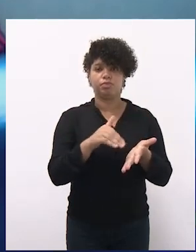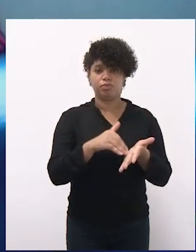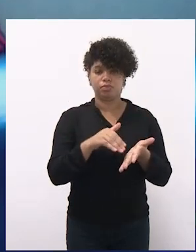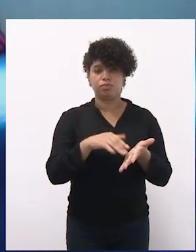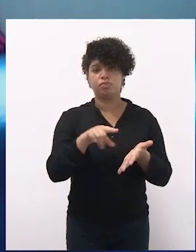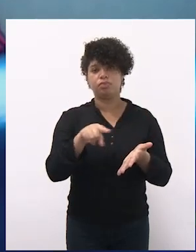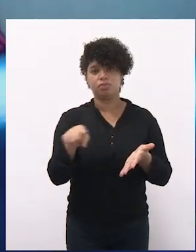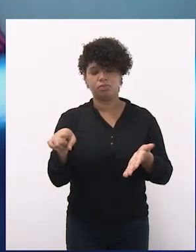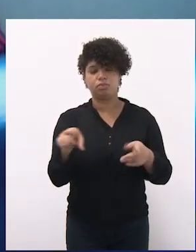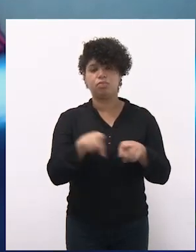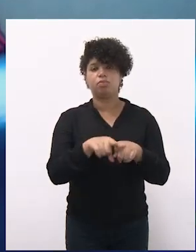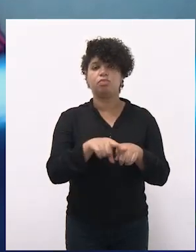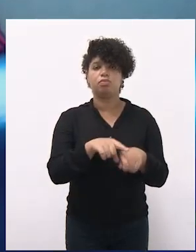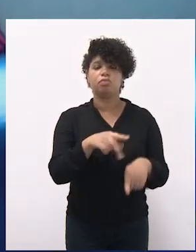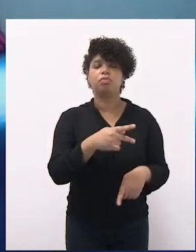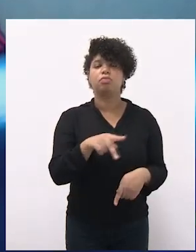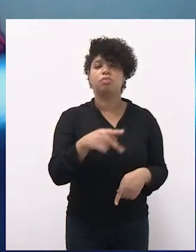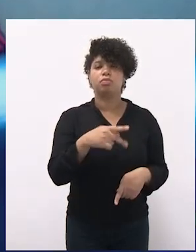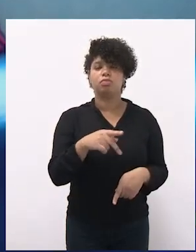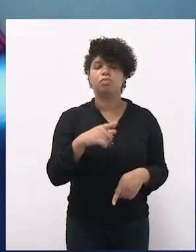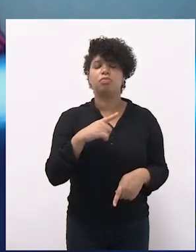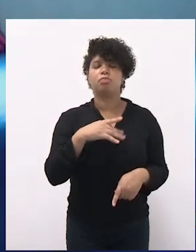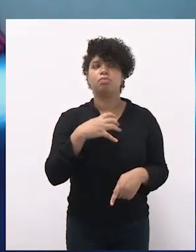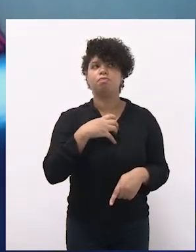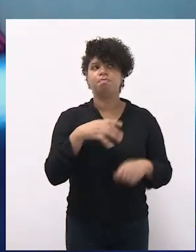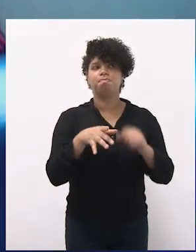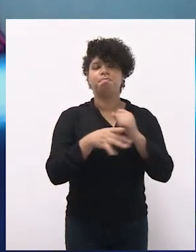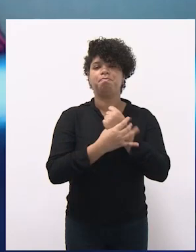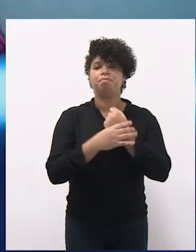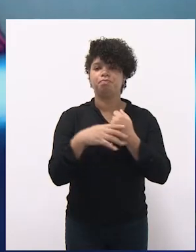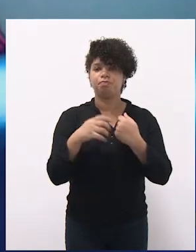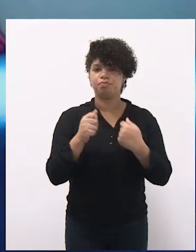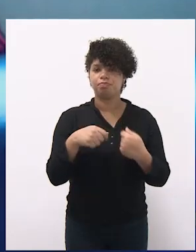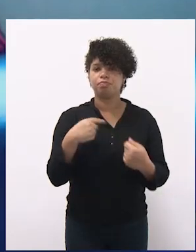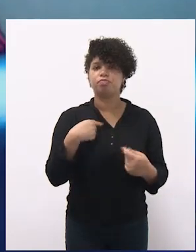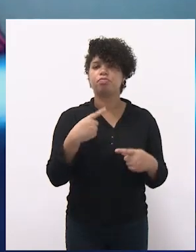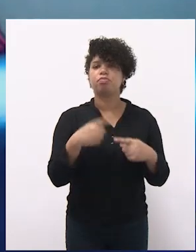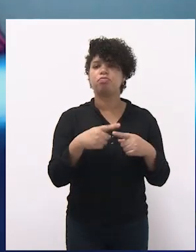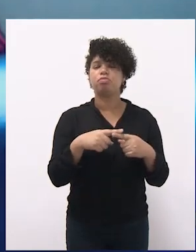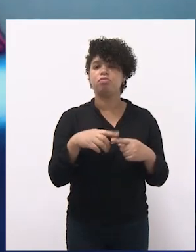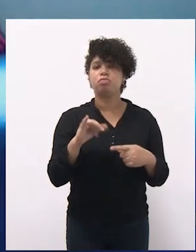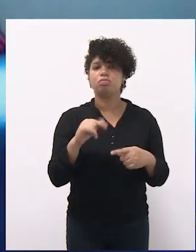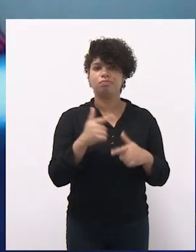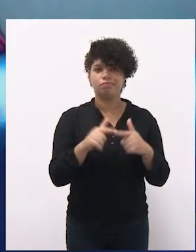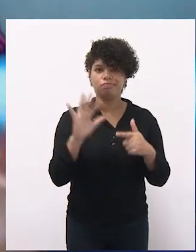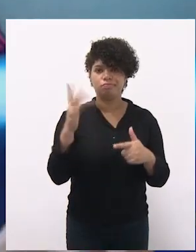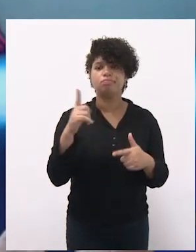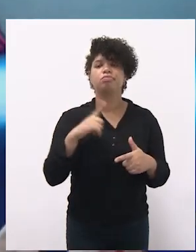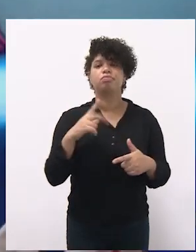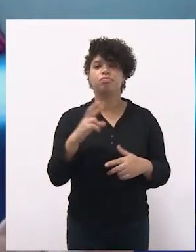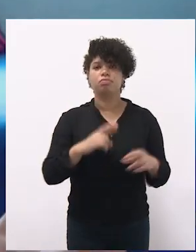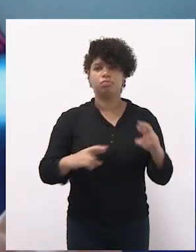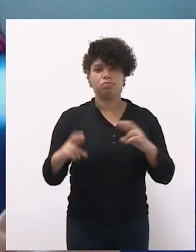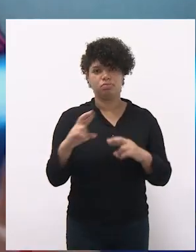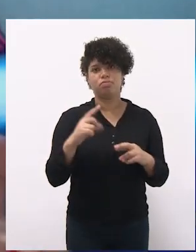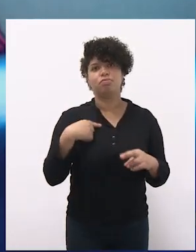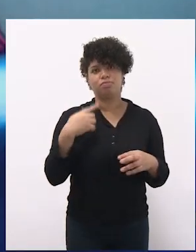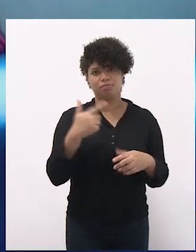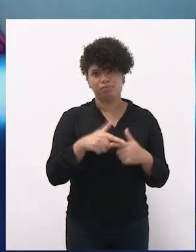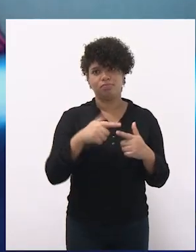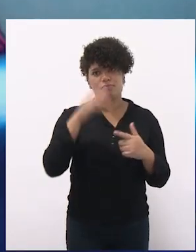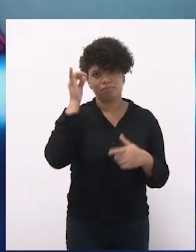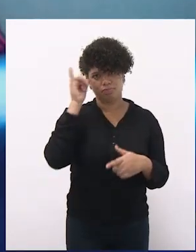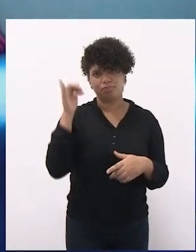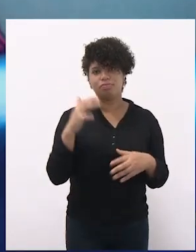você, professor, tenha toda a questão de segurança, de auditoria, se alguma coisa acontecer. A gente não quer que nada aconteça, mas